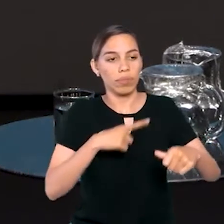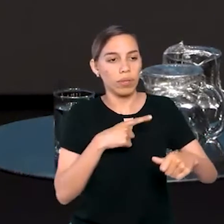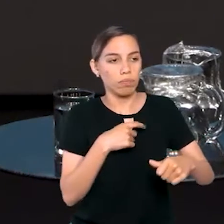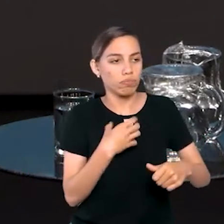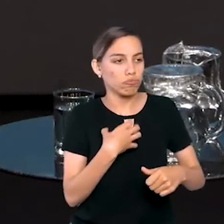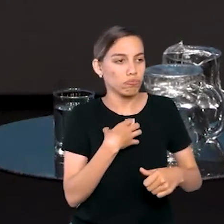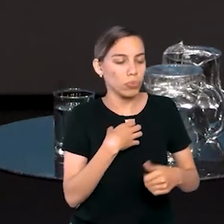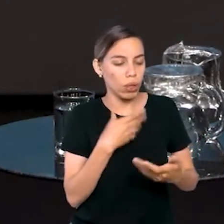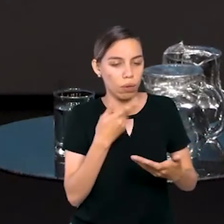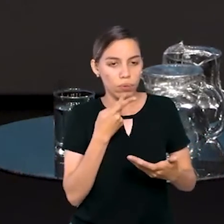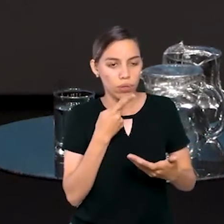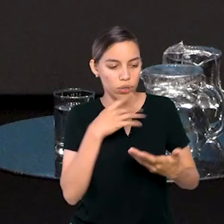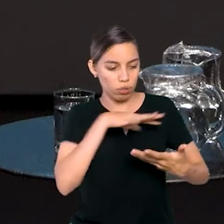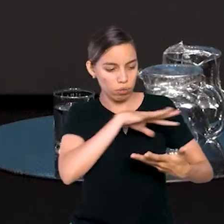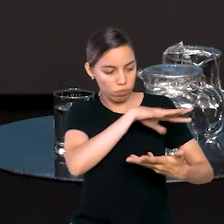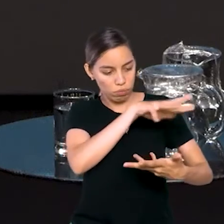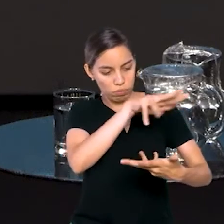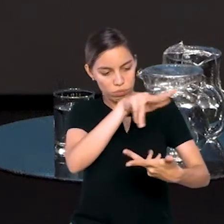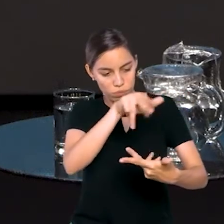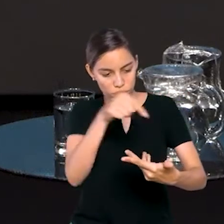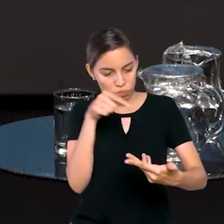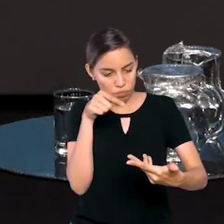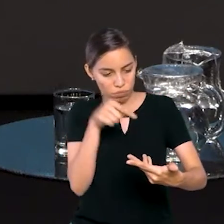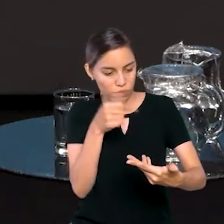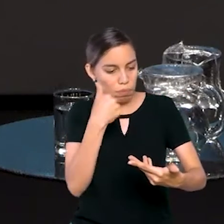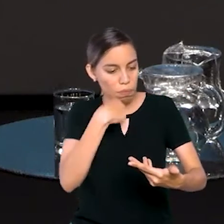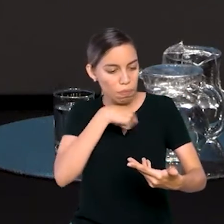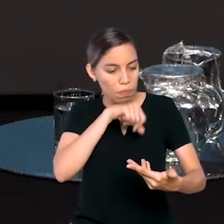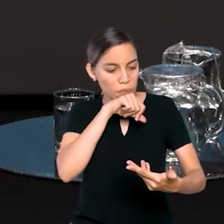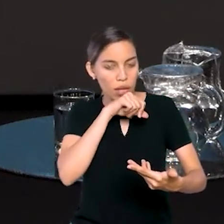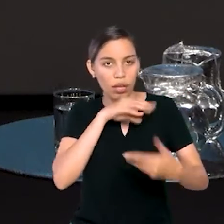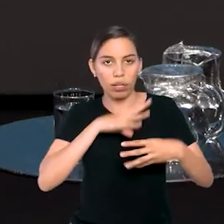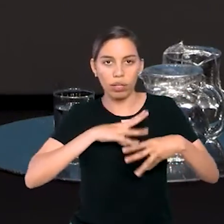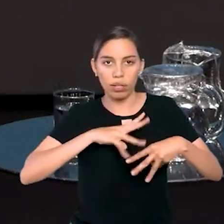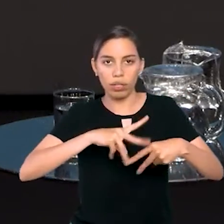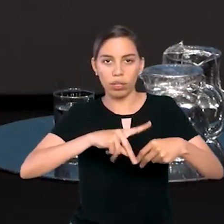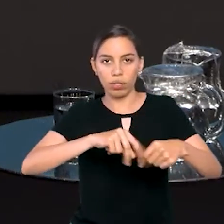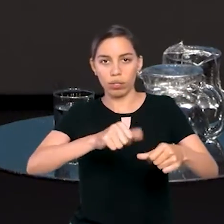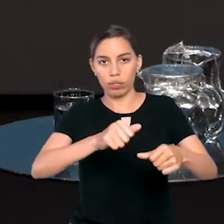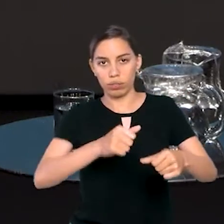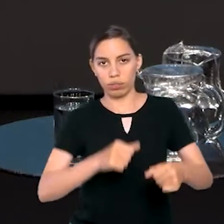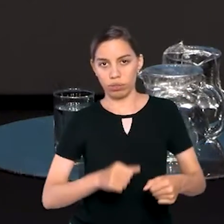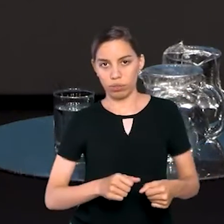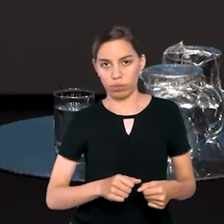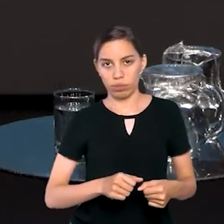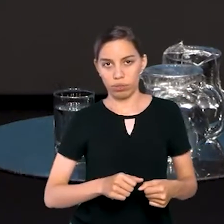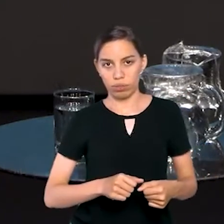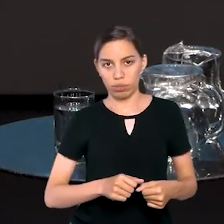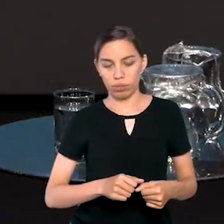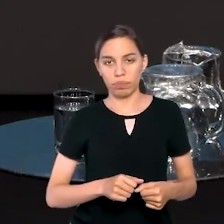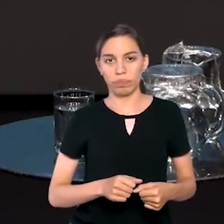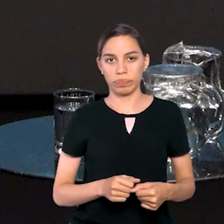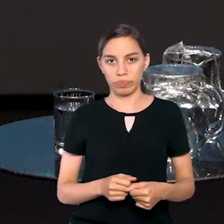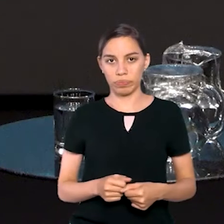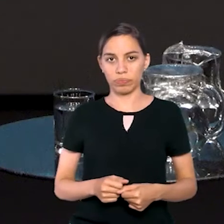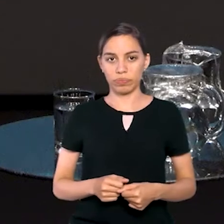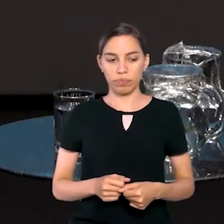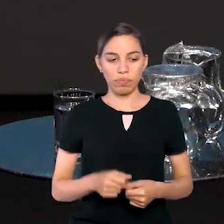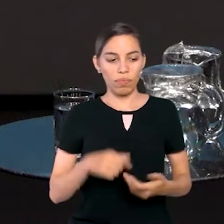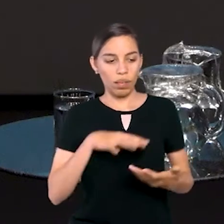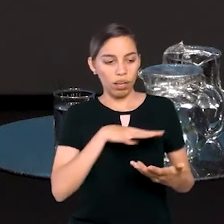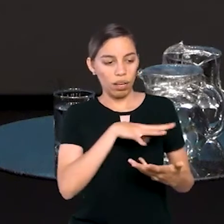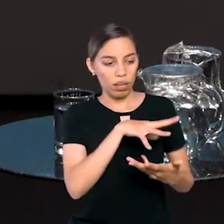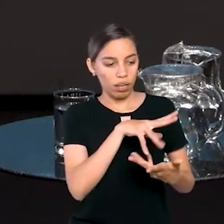que é de chamar o continente de Pachamama, andino, né? Pachamama, Abya-yala, Mãe Terra,